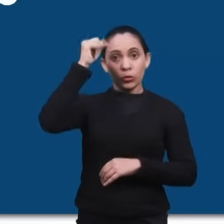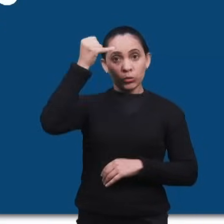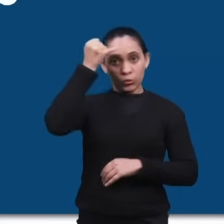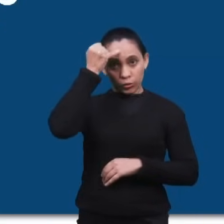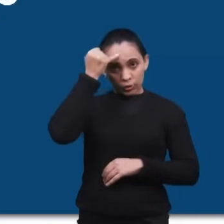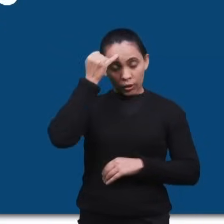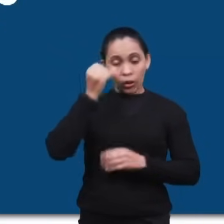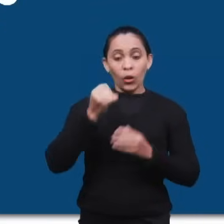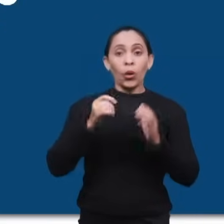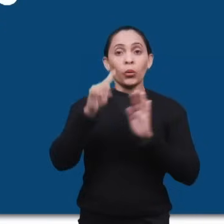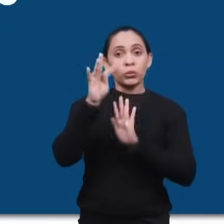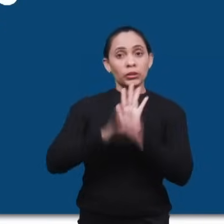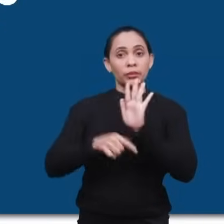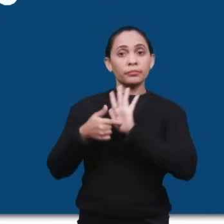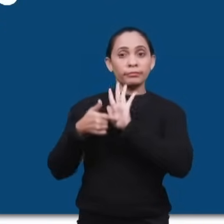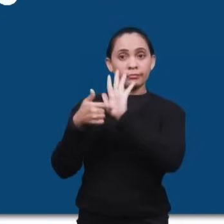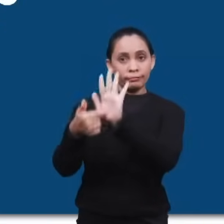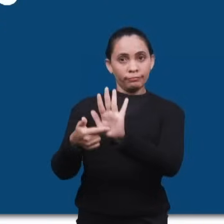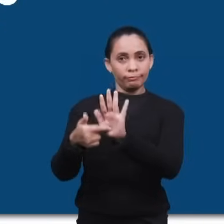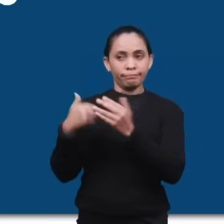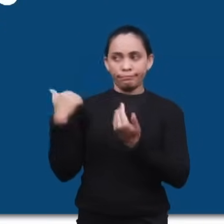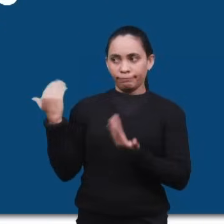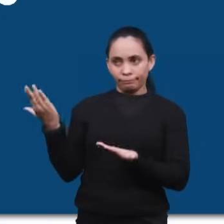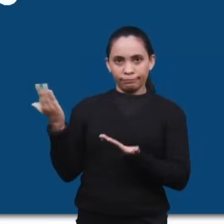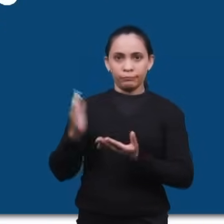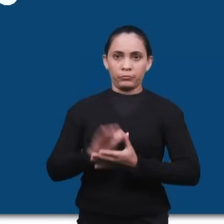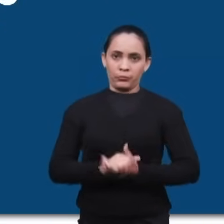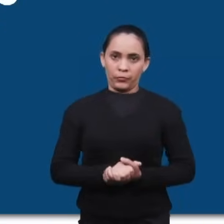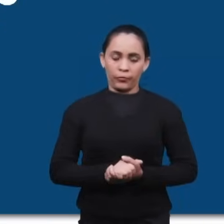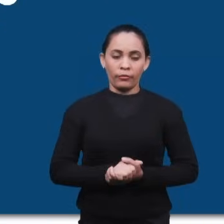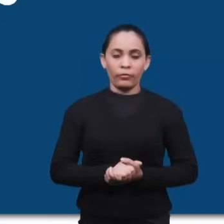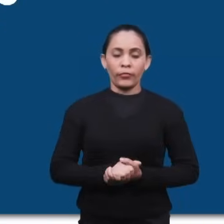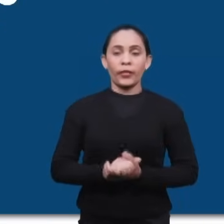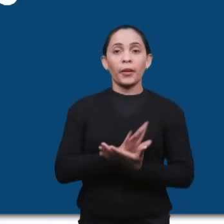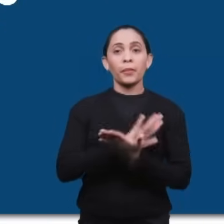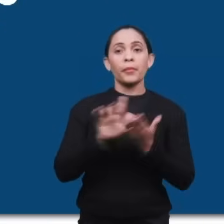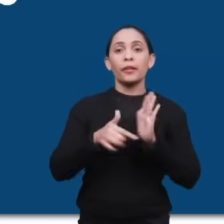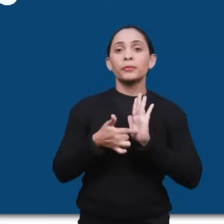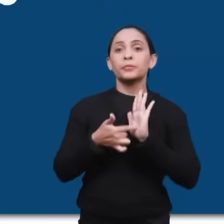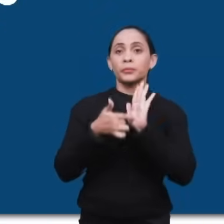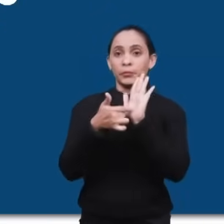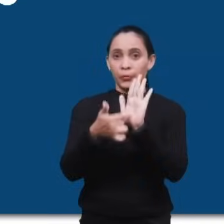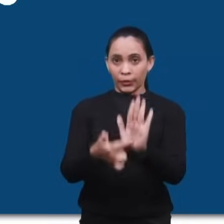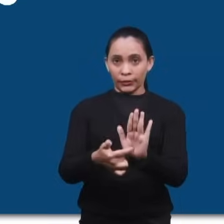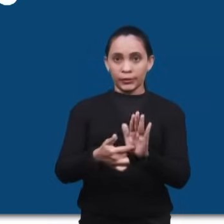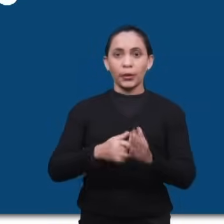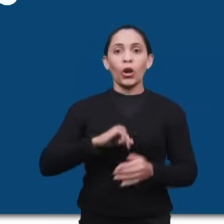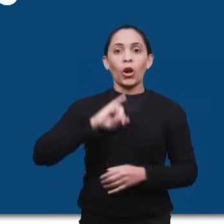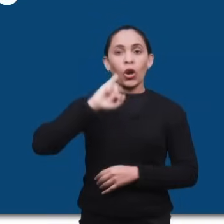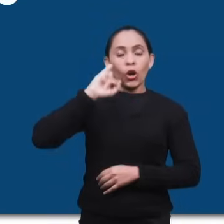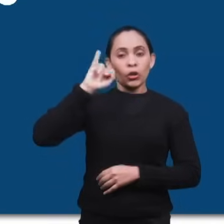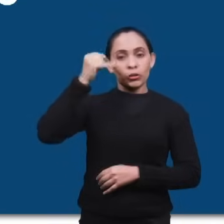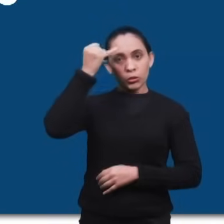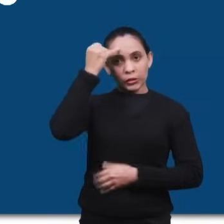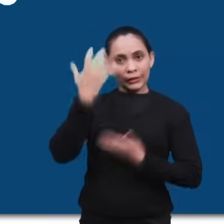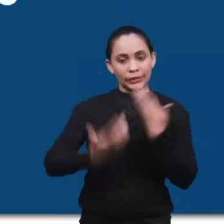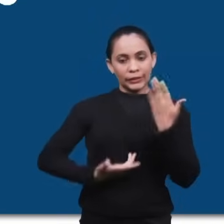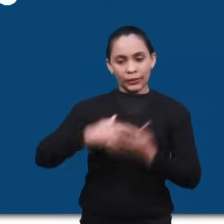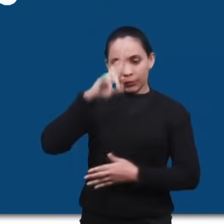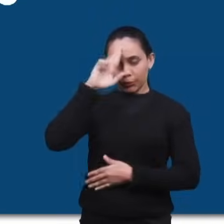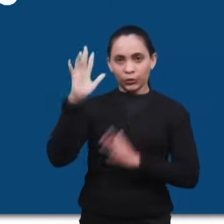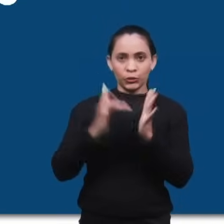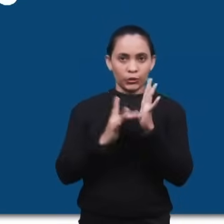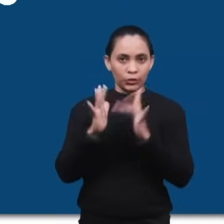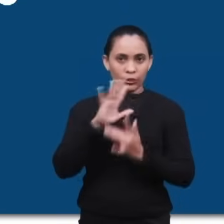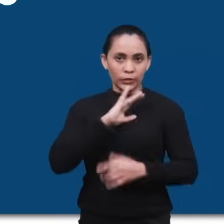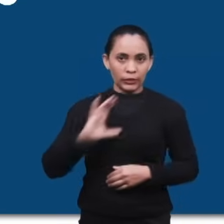será projetado para os irmãos. E diz assim, então, a palavra do Senhor. Judas, servo de Jesus